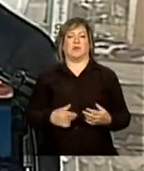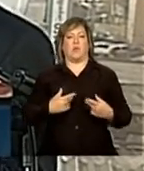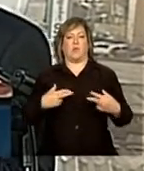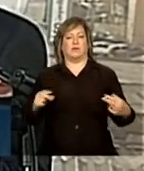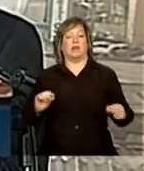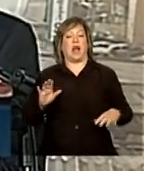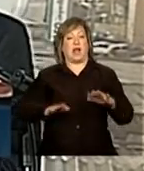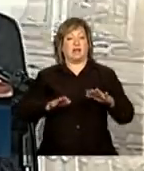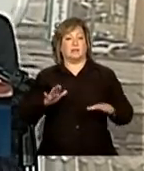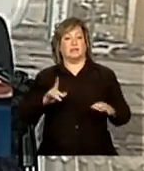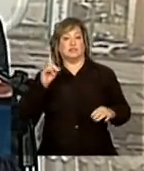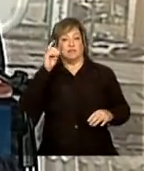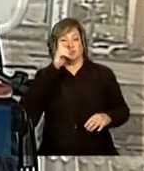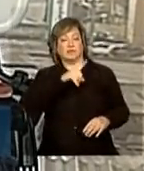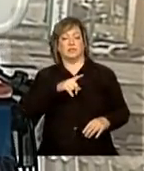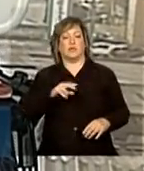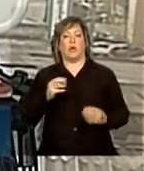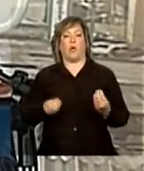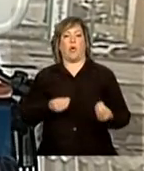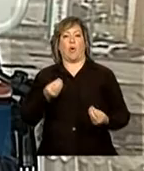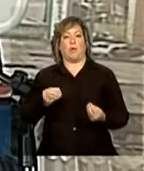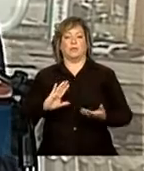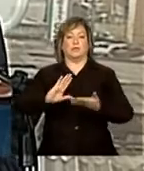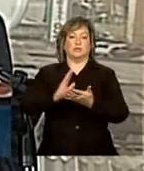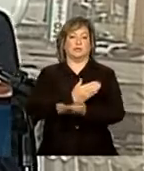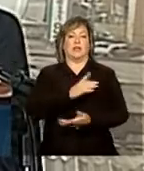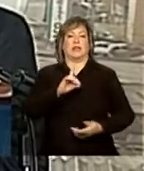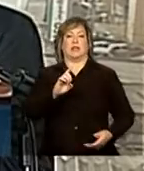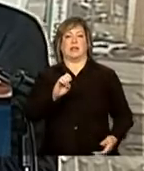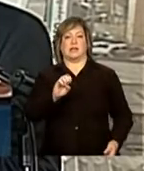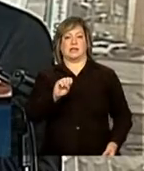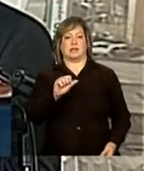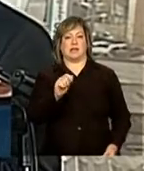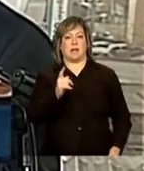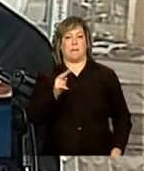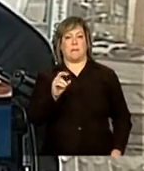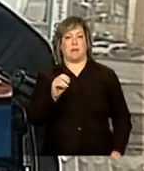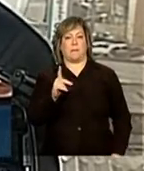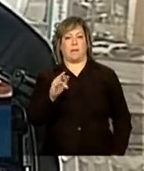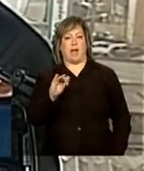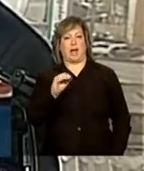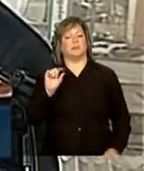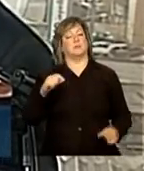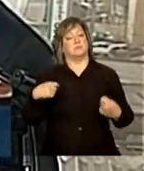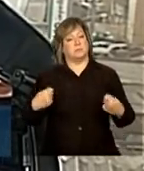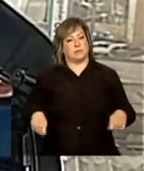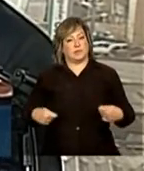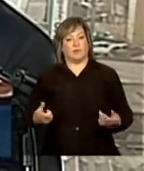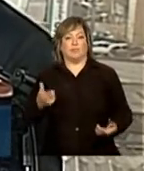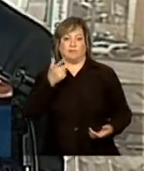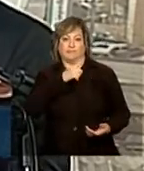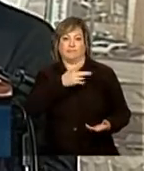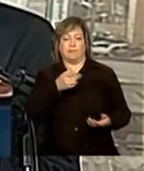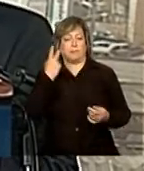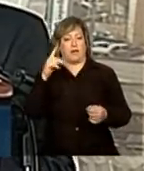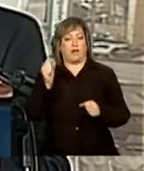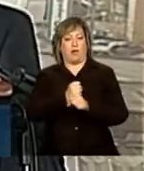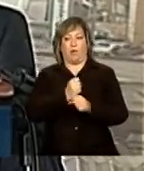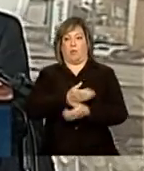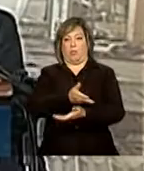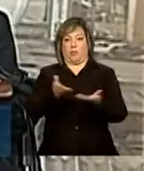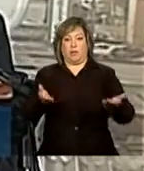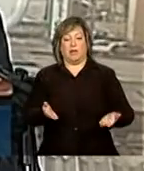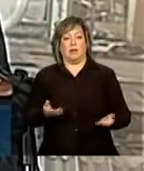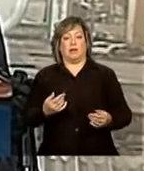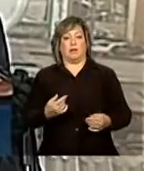como as desapropriações que tiveram que acontecer, e hoje, portanto, merece o nosso reconhecimento, porque se